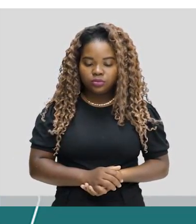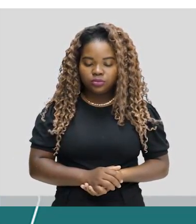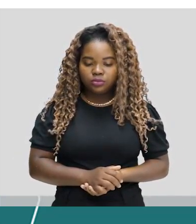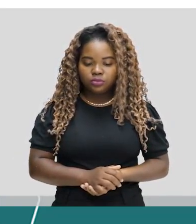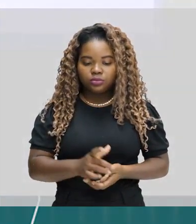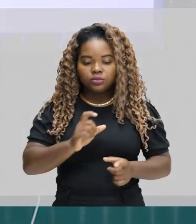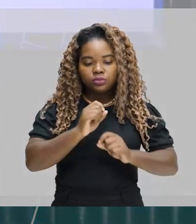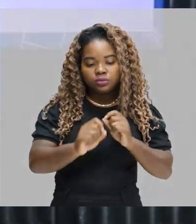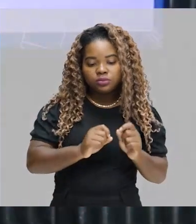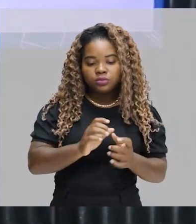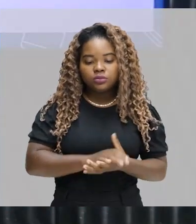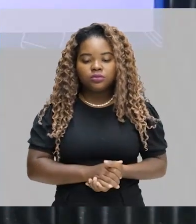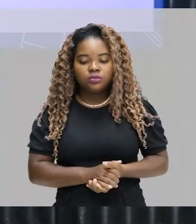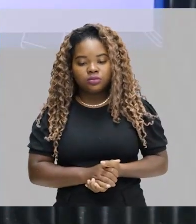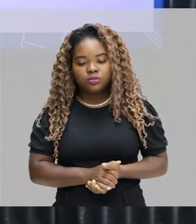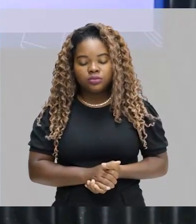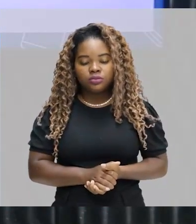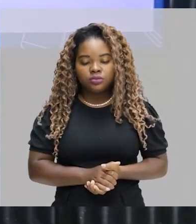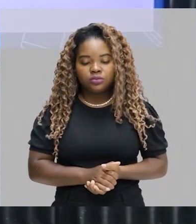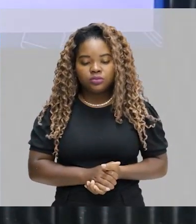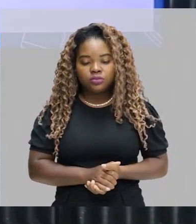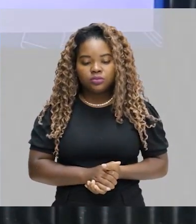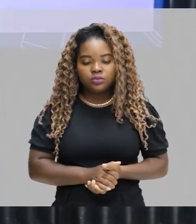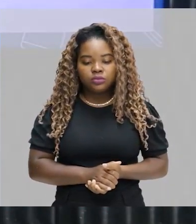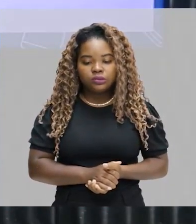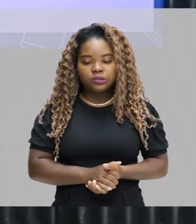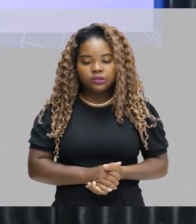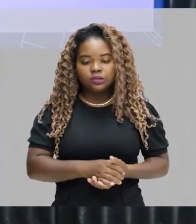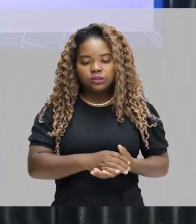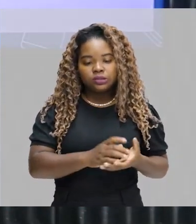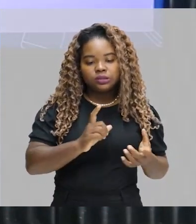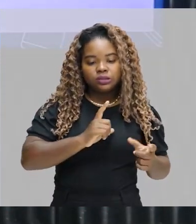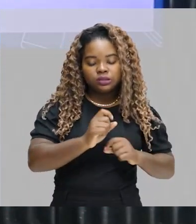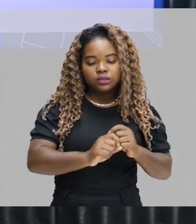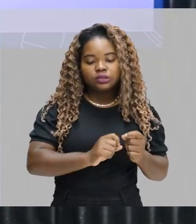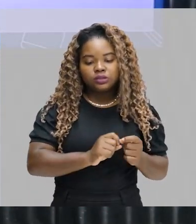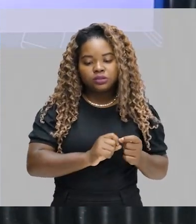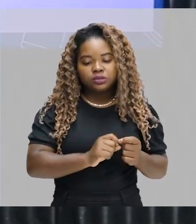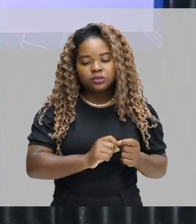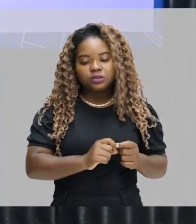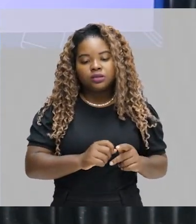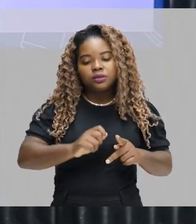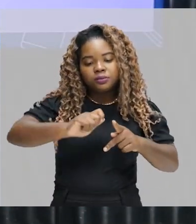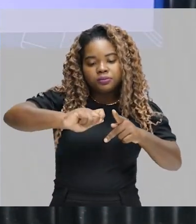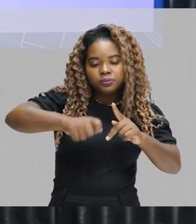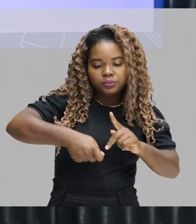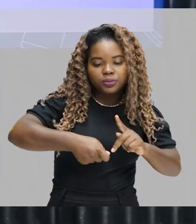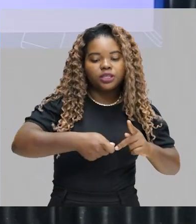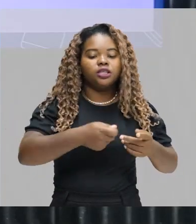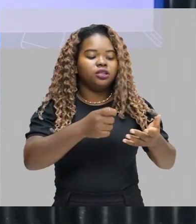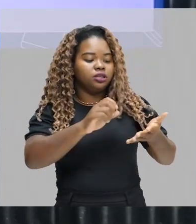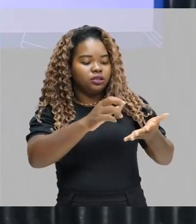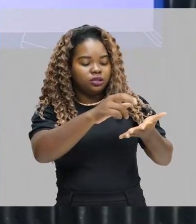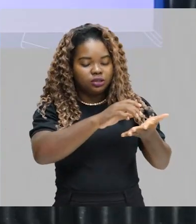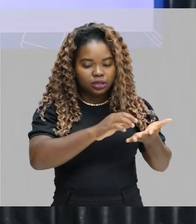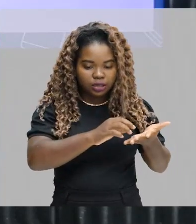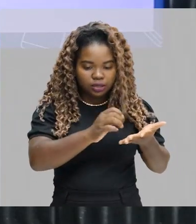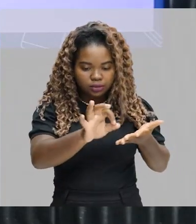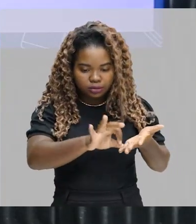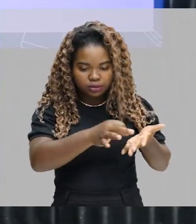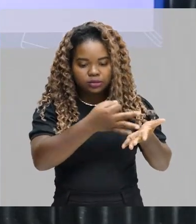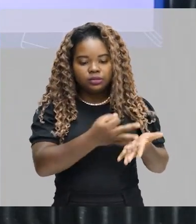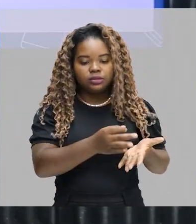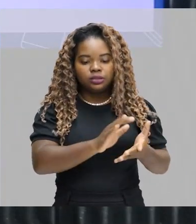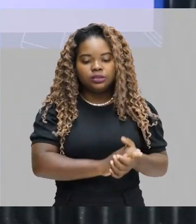Social, equivale para nós aos nossos, por exemplo, cadastros de PIS, de INSS, é o número que se utiliza